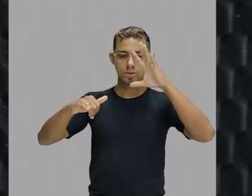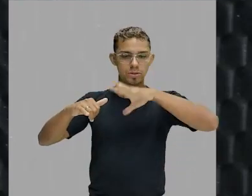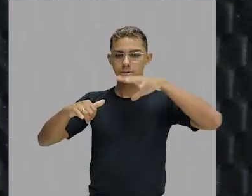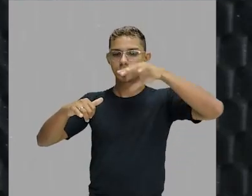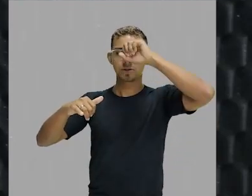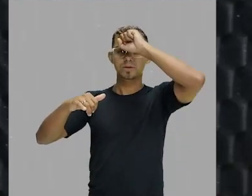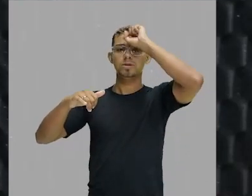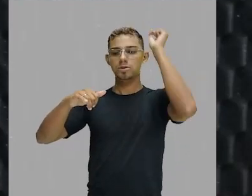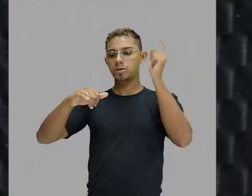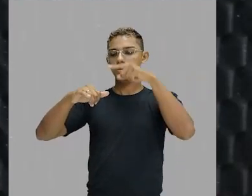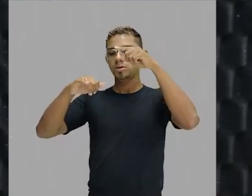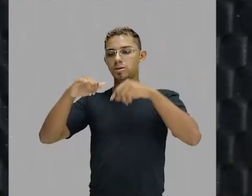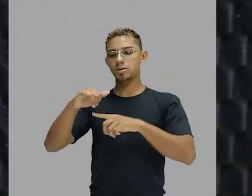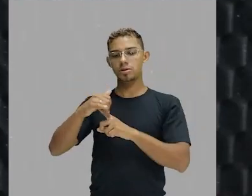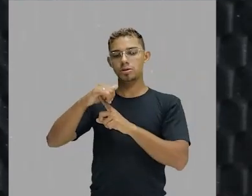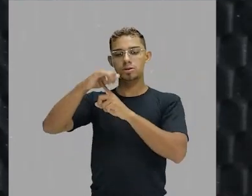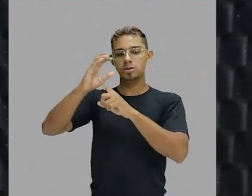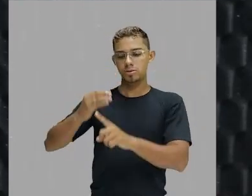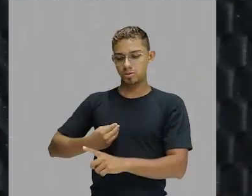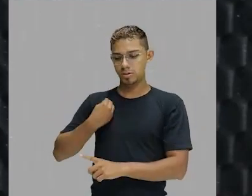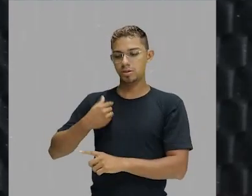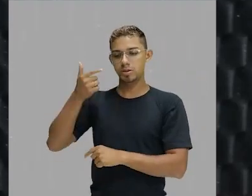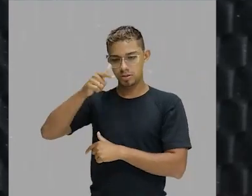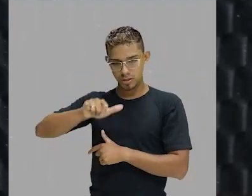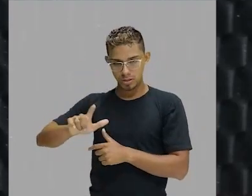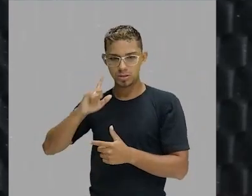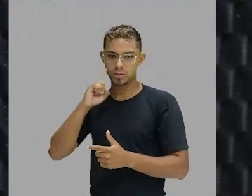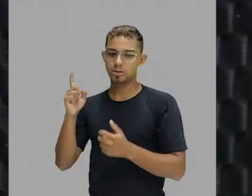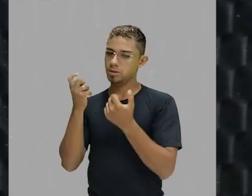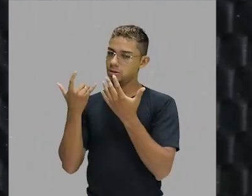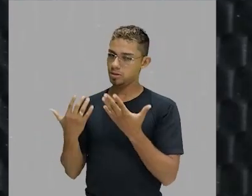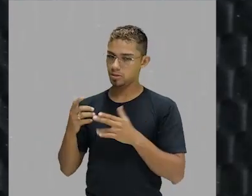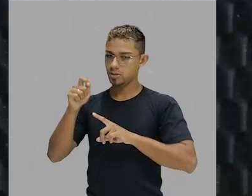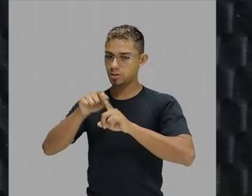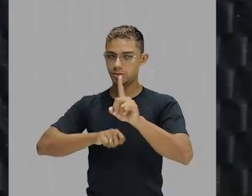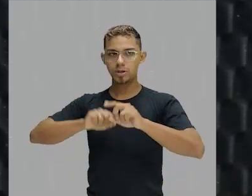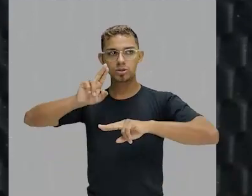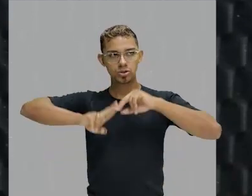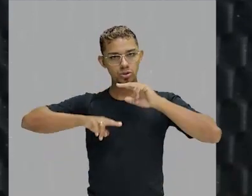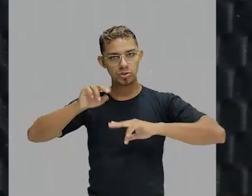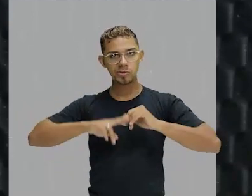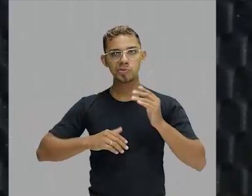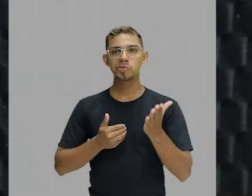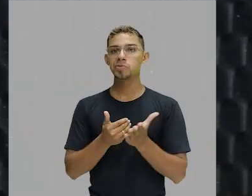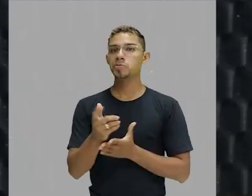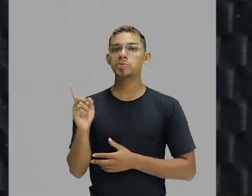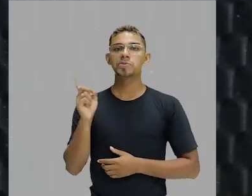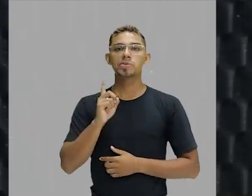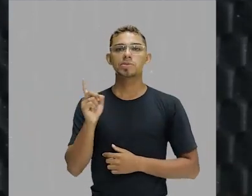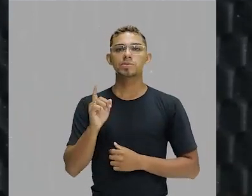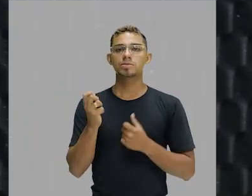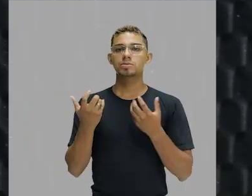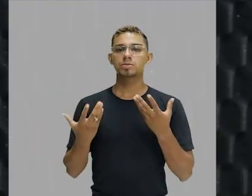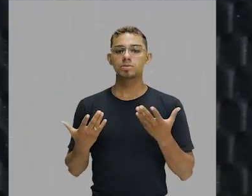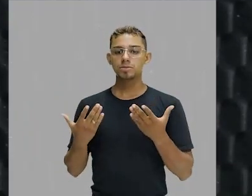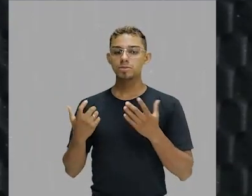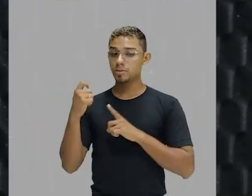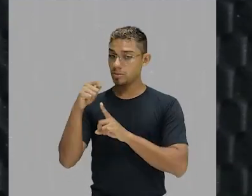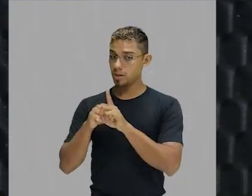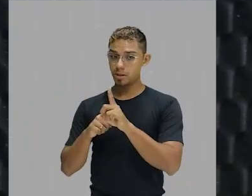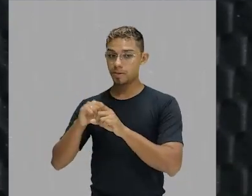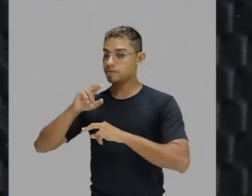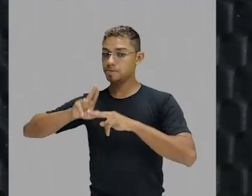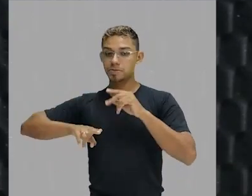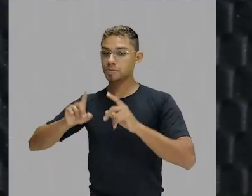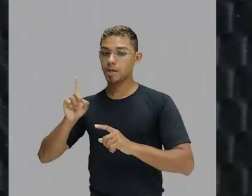Maranhão, ele é feito na época das festas juninas, mas no mês de junho, no caso, mas ele não começa, olha que interessante, no mês de junho. Você